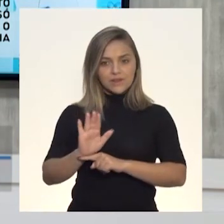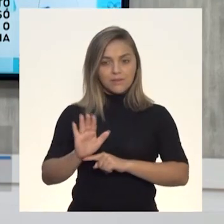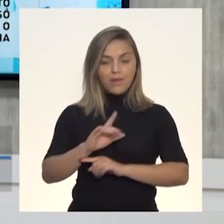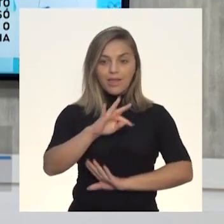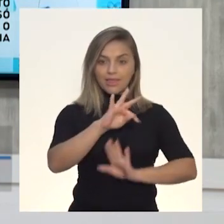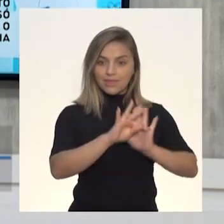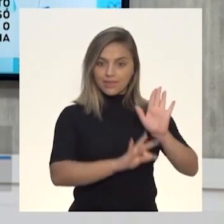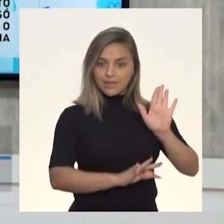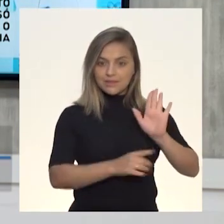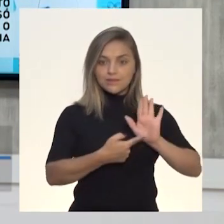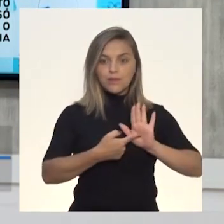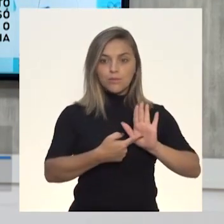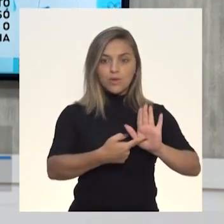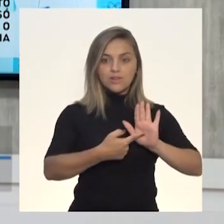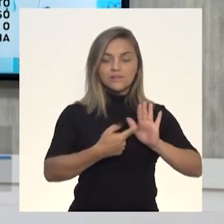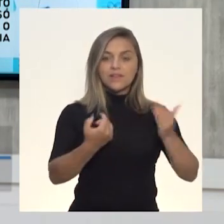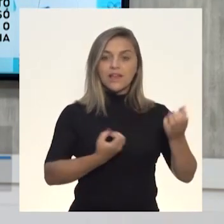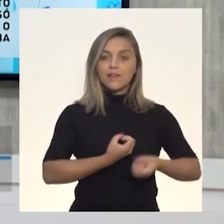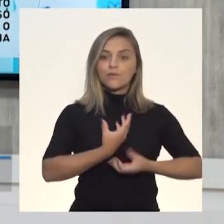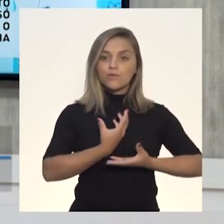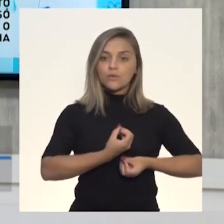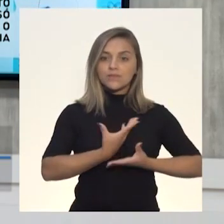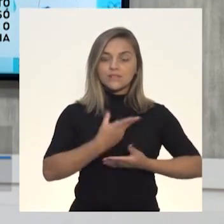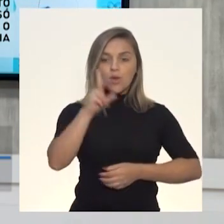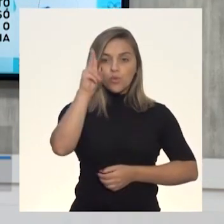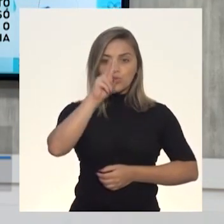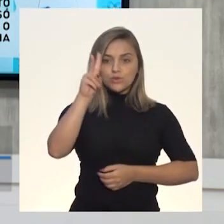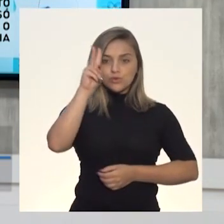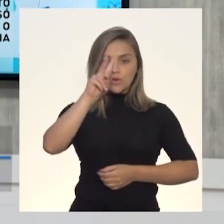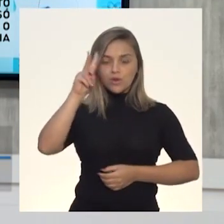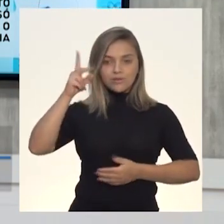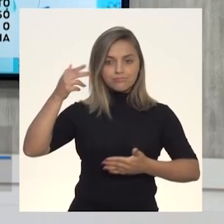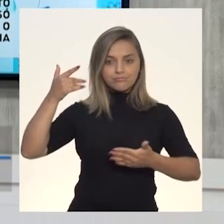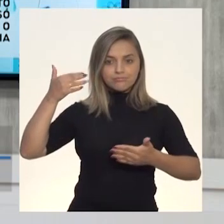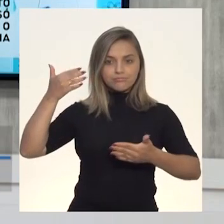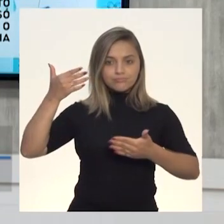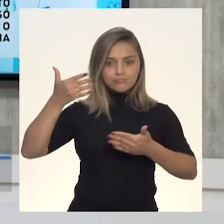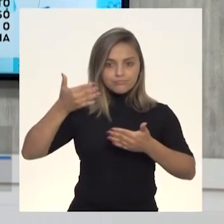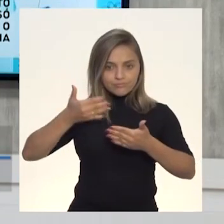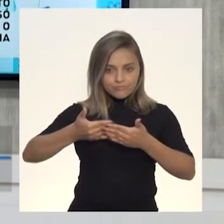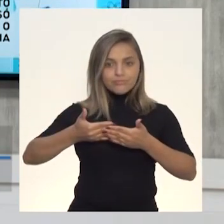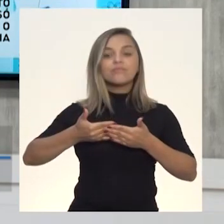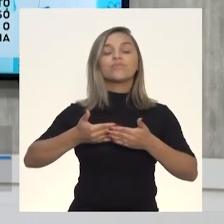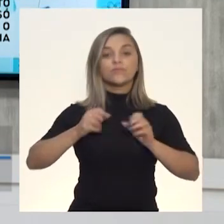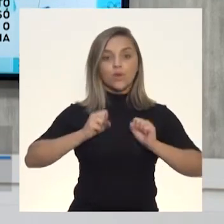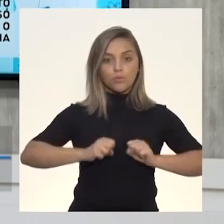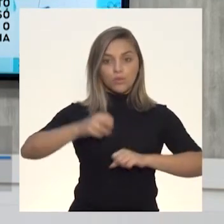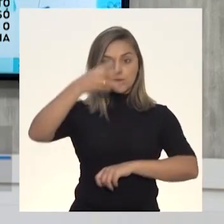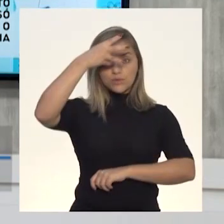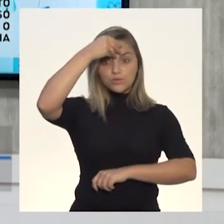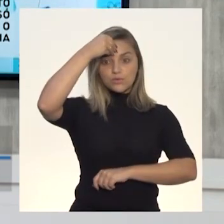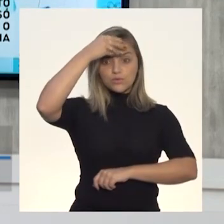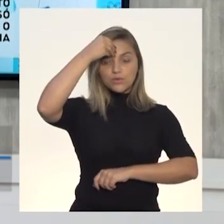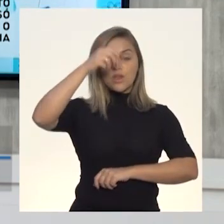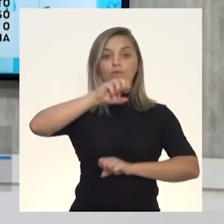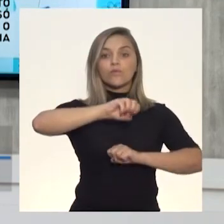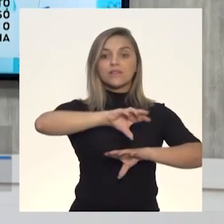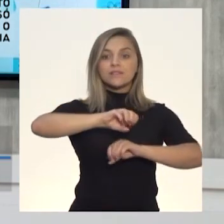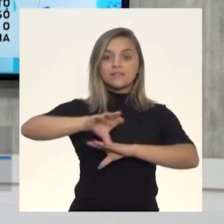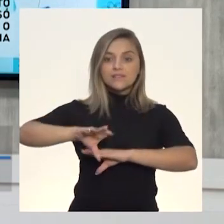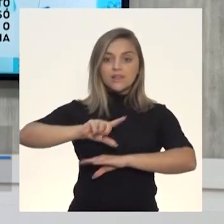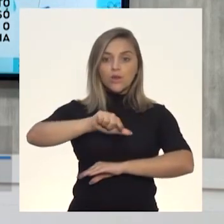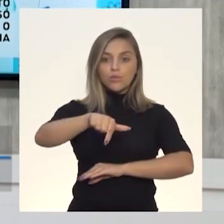informação histórica. Eu posso guardar essa informação, porque eu vou ensinar isso no outro módulo,